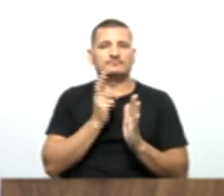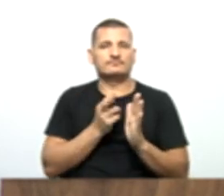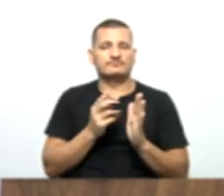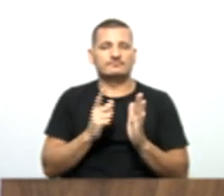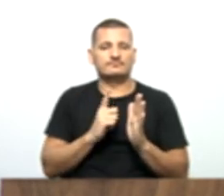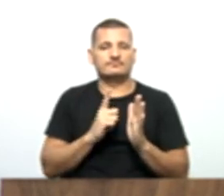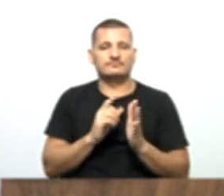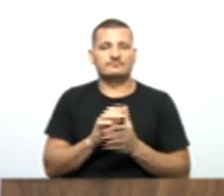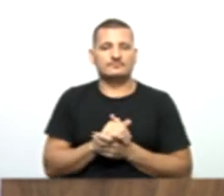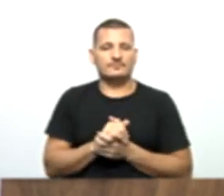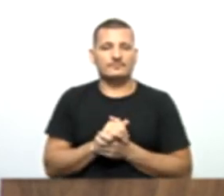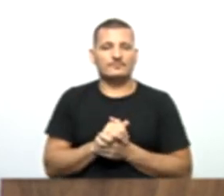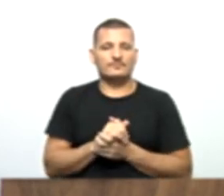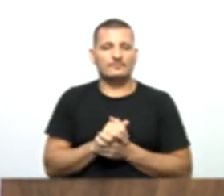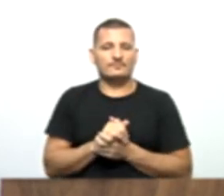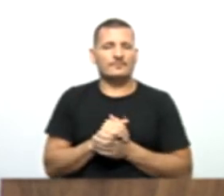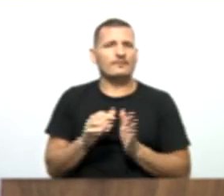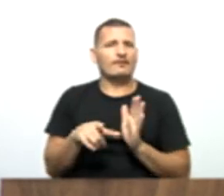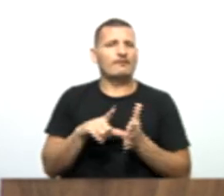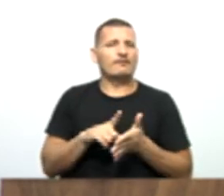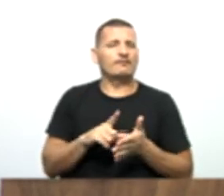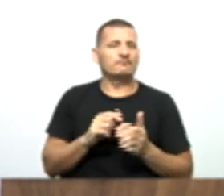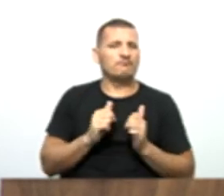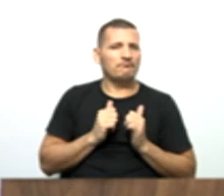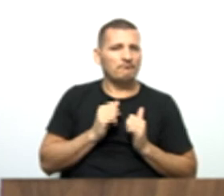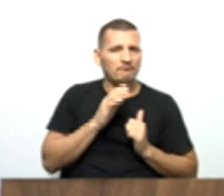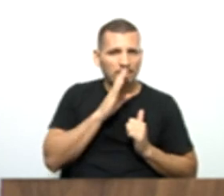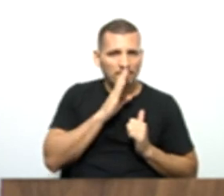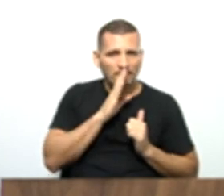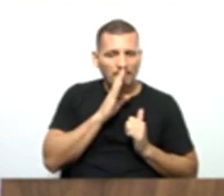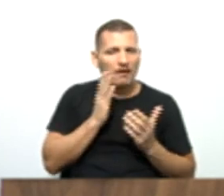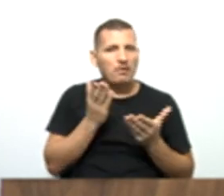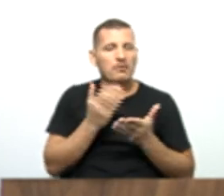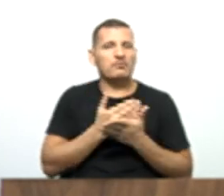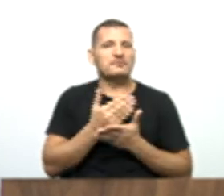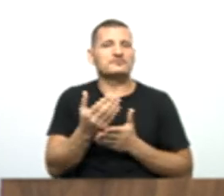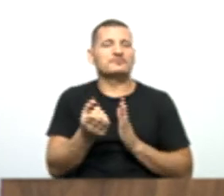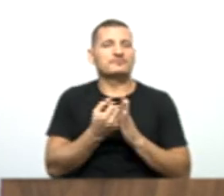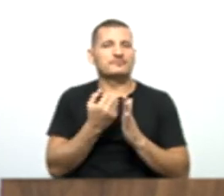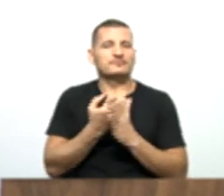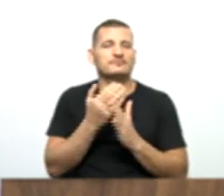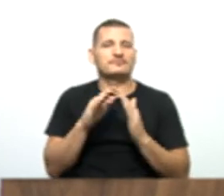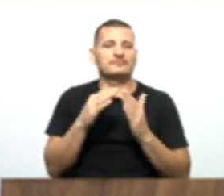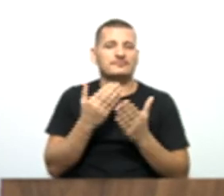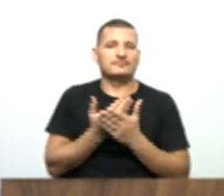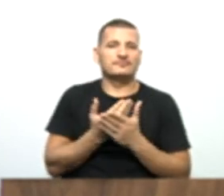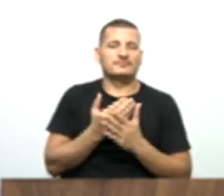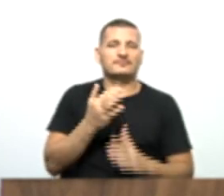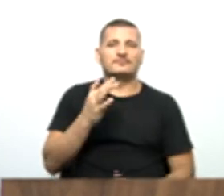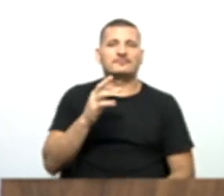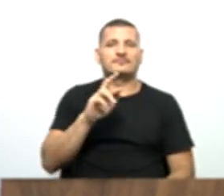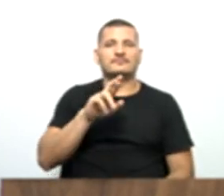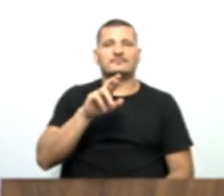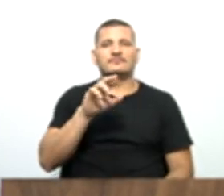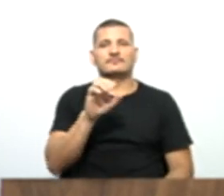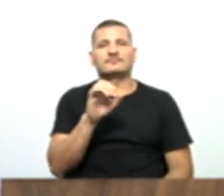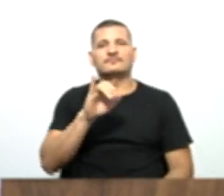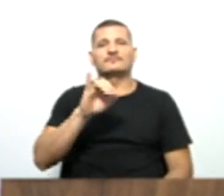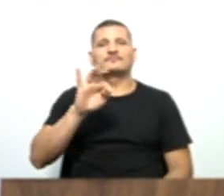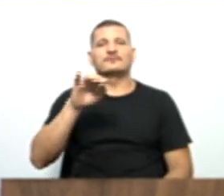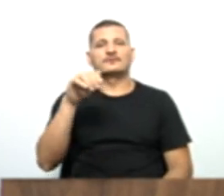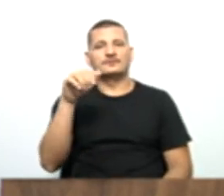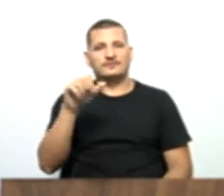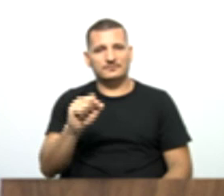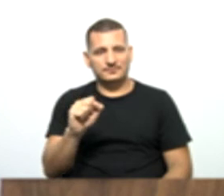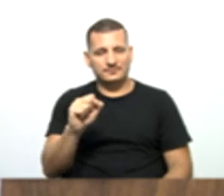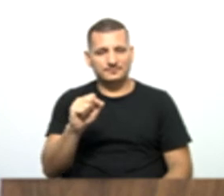Inclusive o pessoal estava quietinho e agora começaram, né, e tal, a pedir o alô. O pessoal da escola César Freitas Cassol, da professora Edileia,